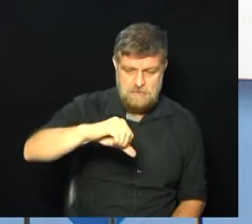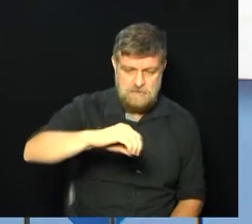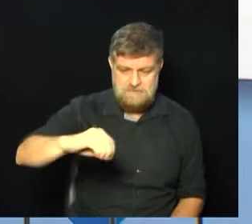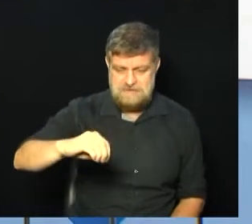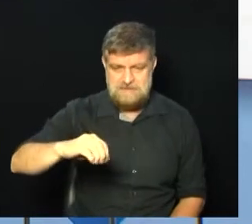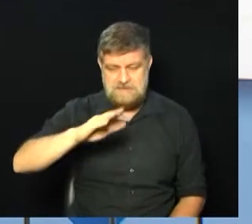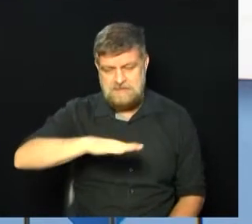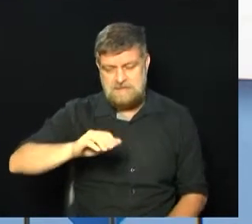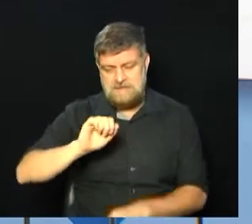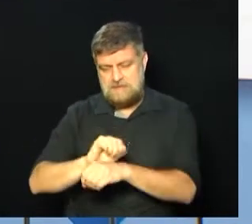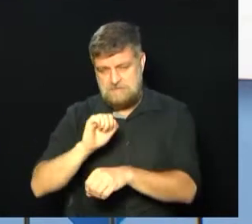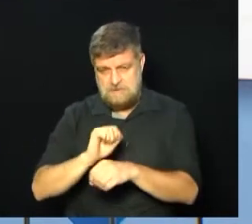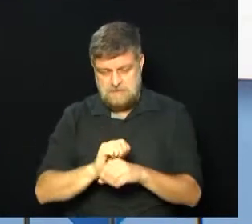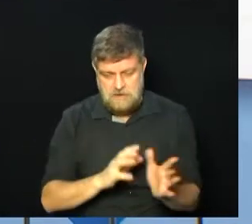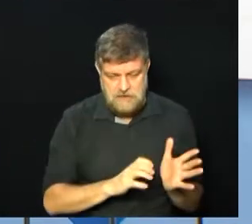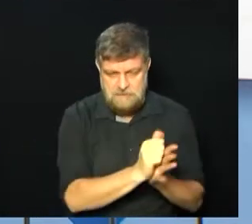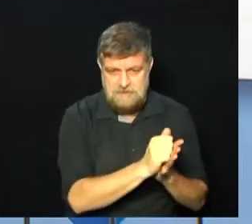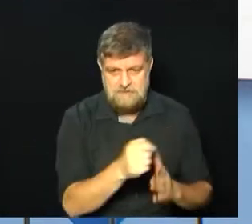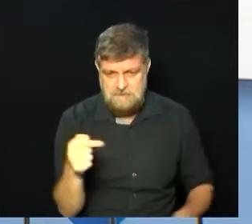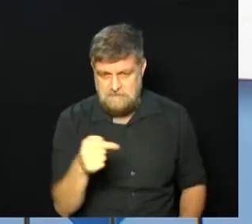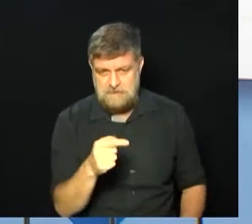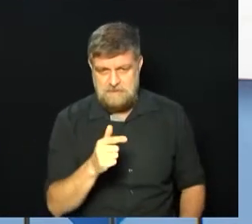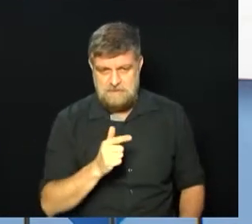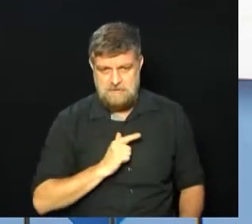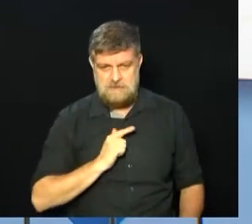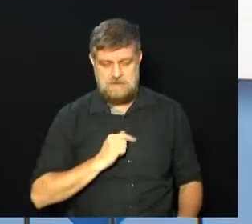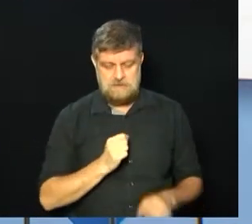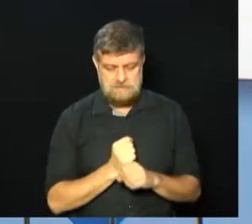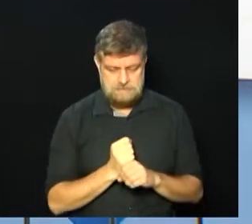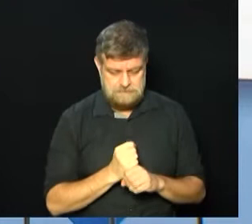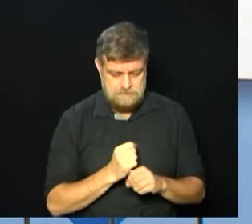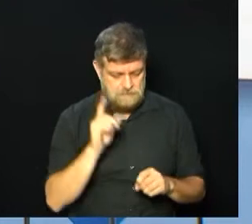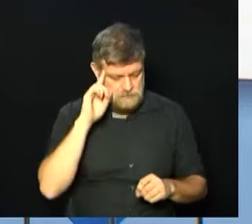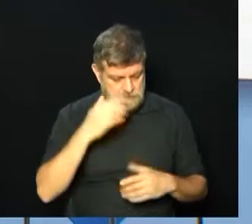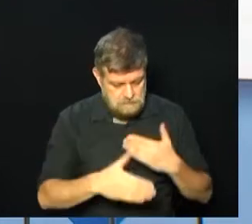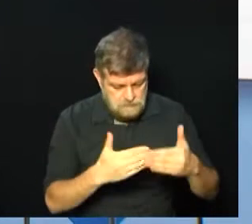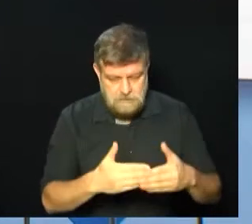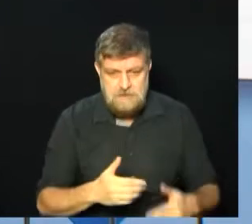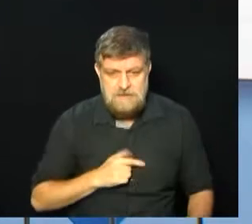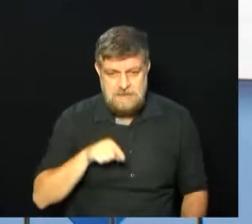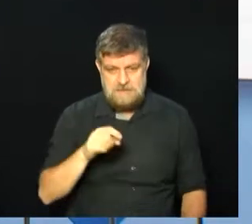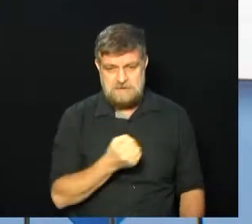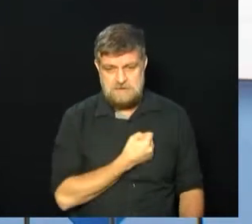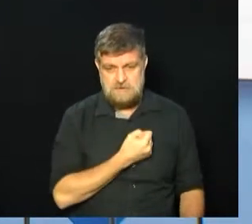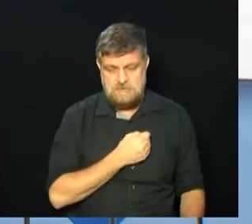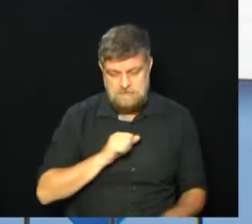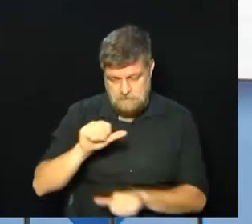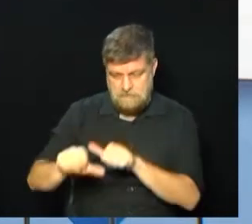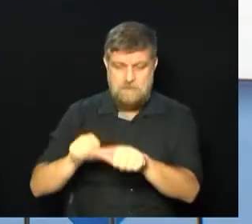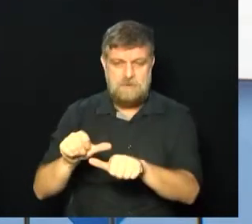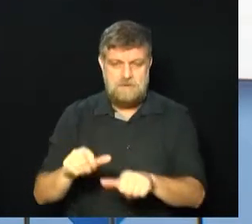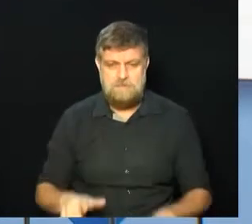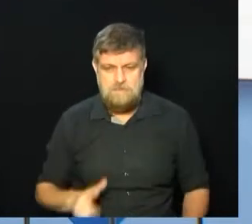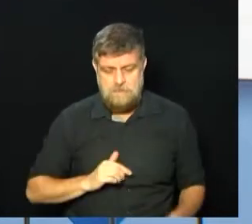e como as matrículas continuam processadas pelos próximos dias esse número deve sofrer alteração